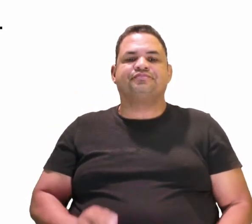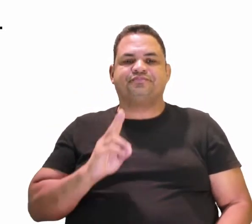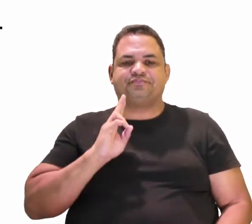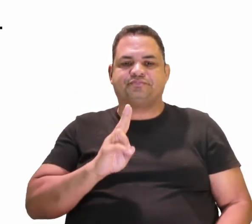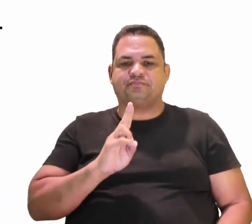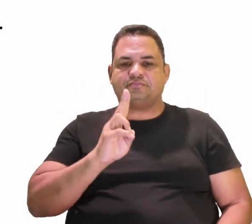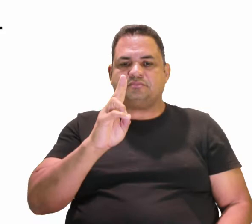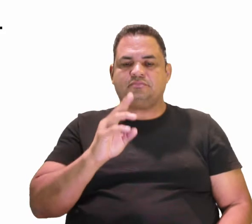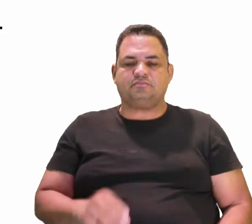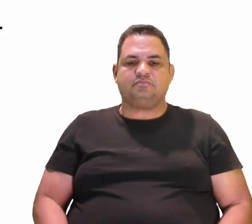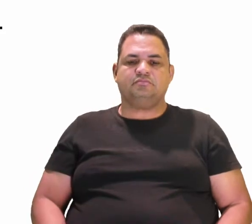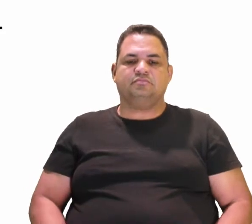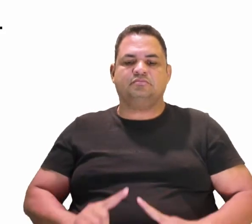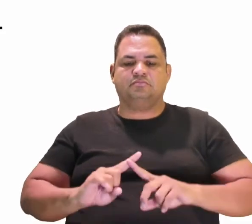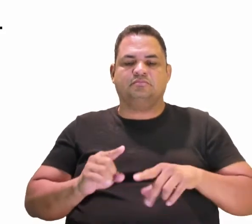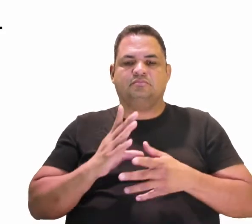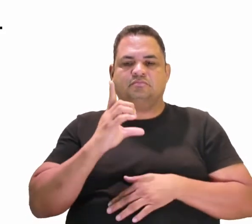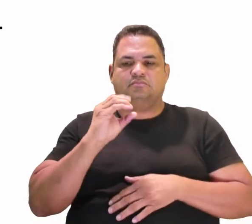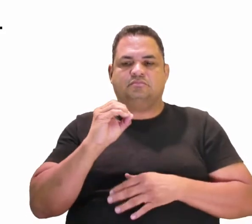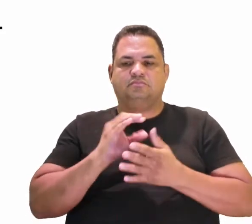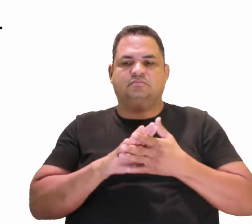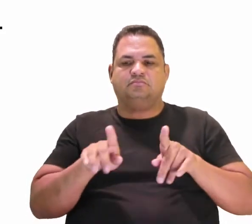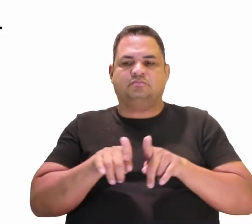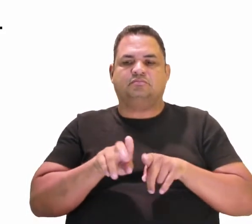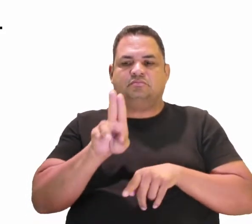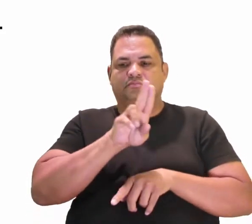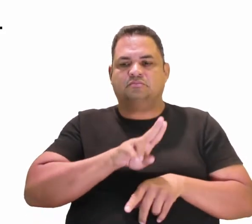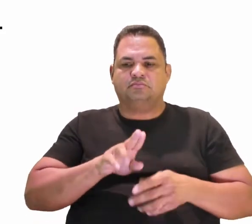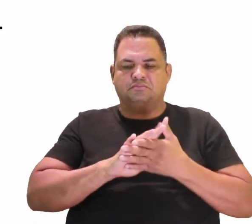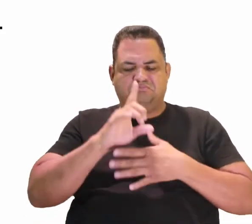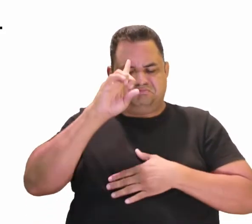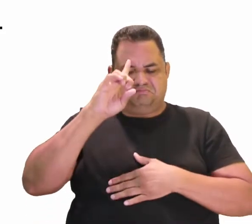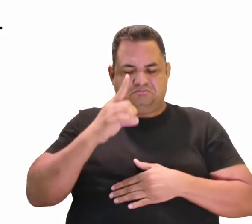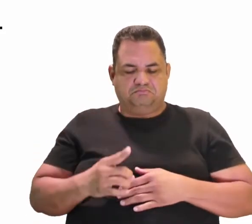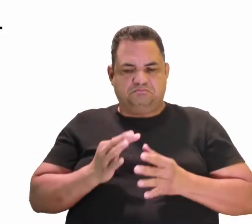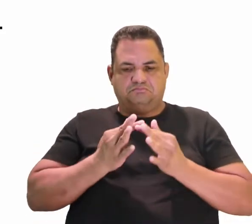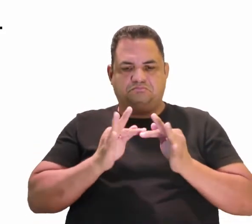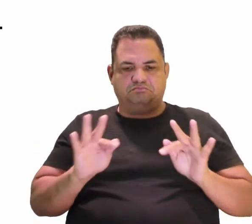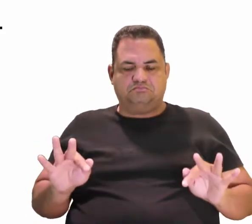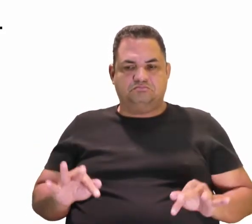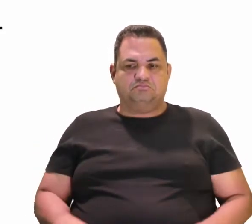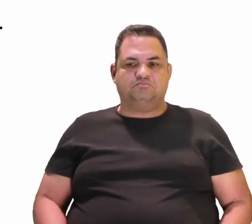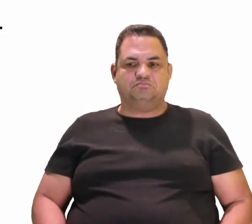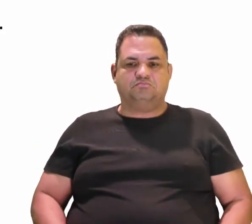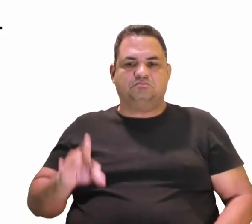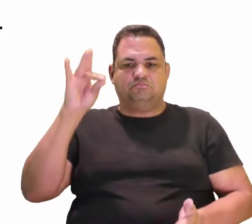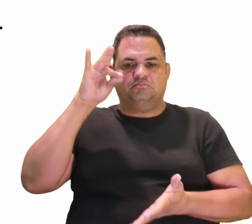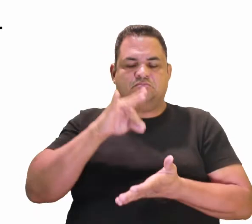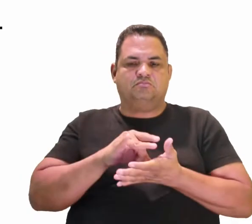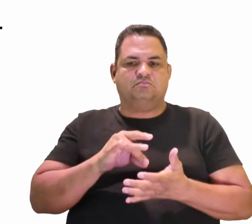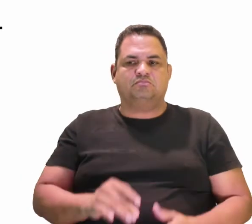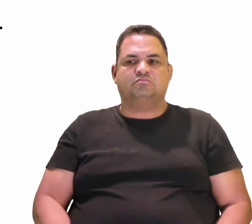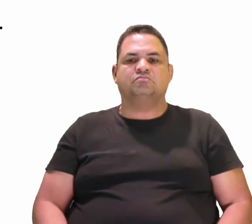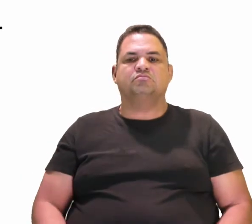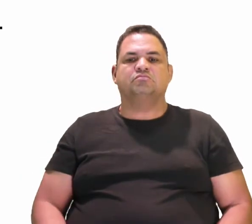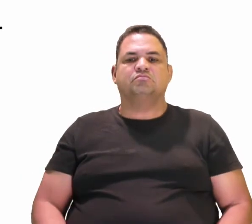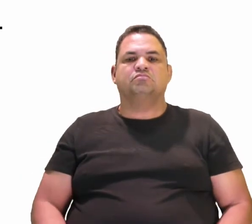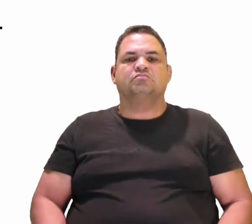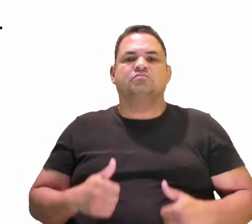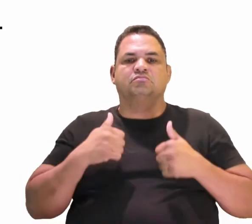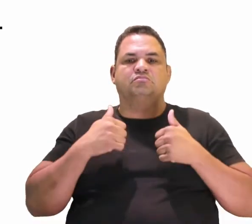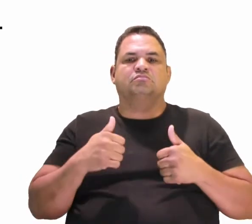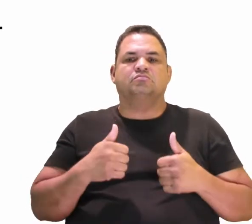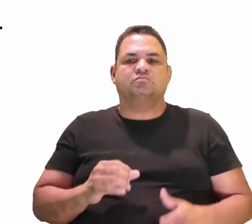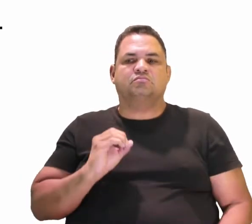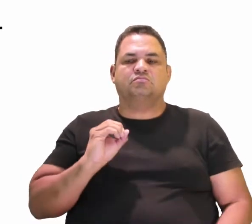o don't. Mas o do também é usado no modo imperativo, mas nas frases afirmativas.